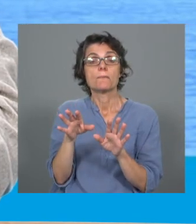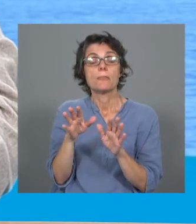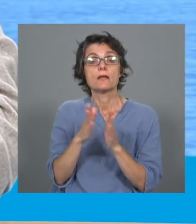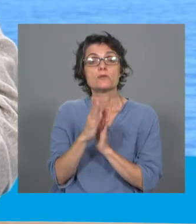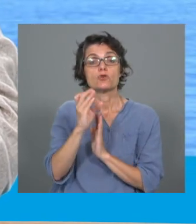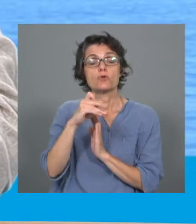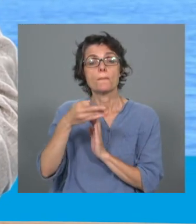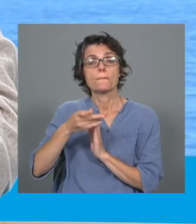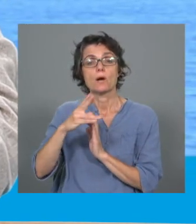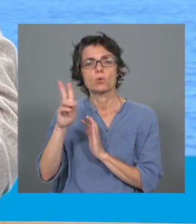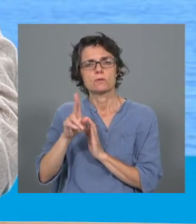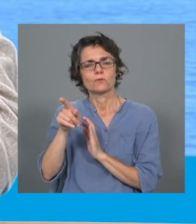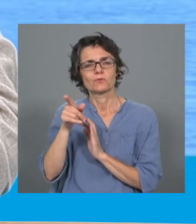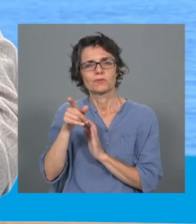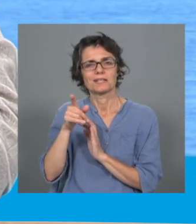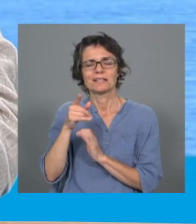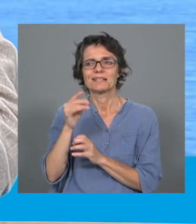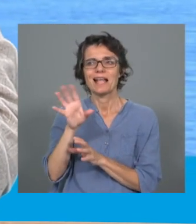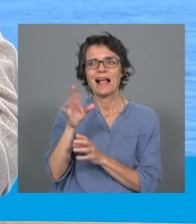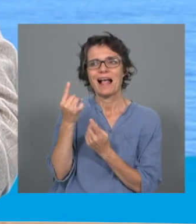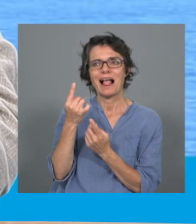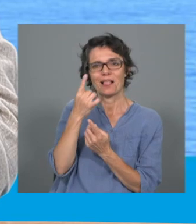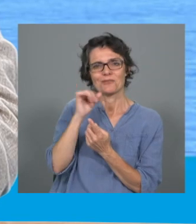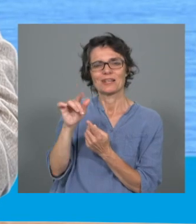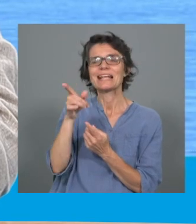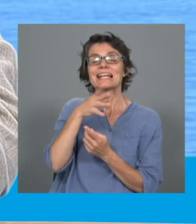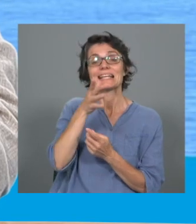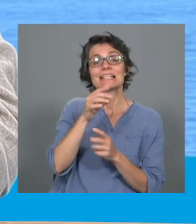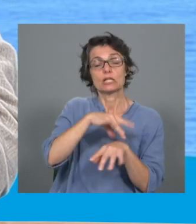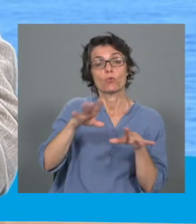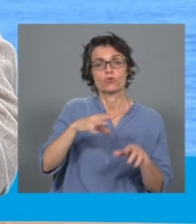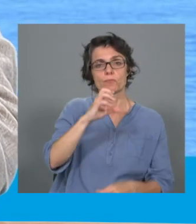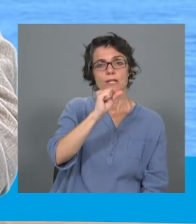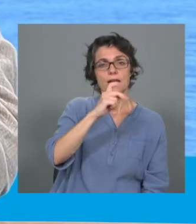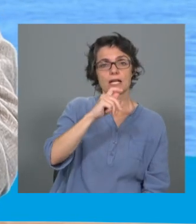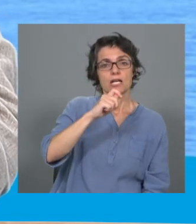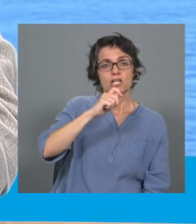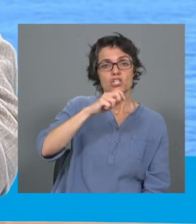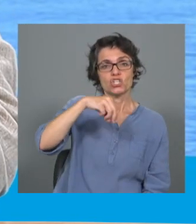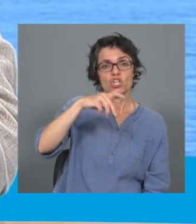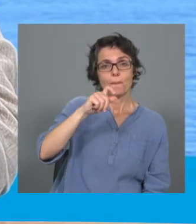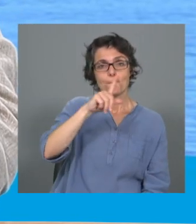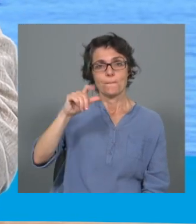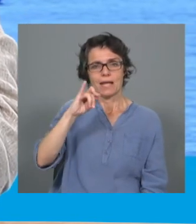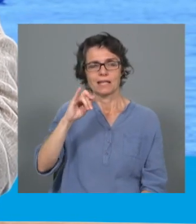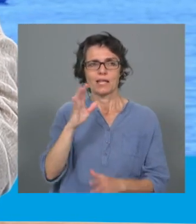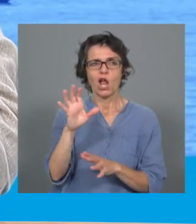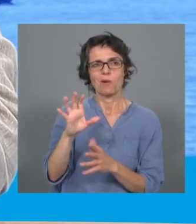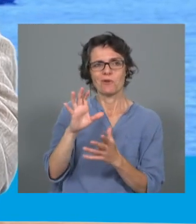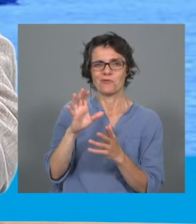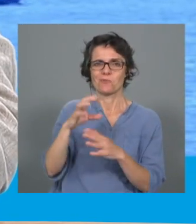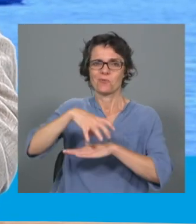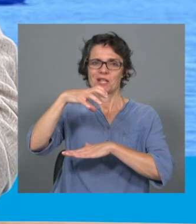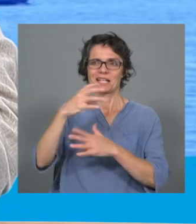coisa excepcional, que era um sentido de humor. A certa altura ele dizia que o Gemelli, o hospital universitário, era uma espécie de Vaticano III, ou seja, ele costumava